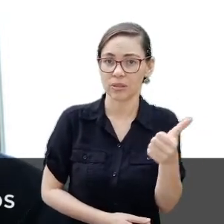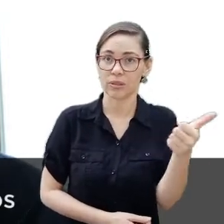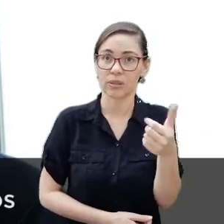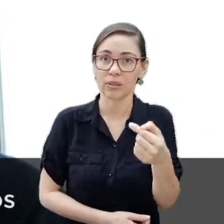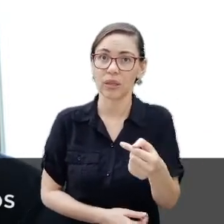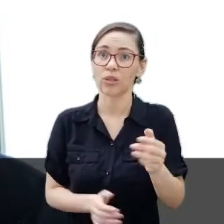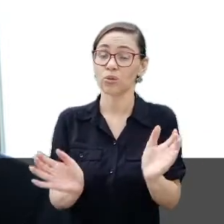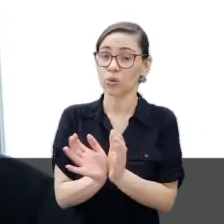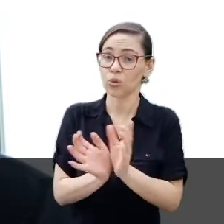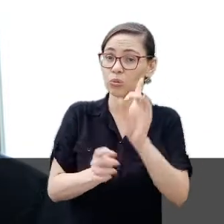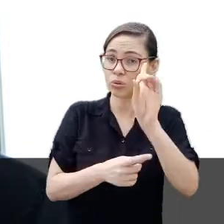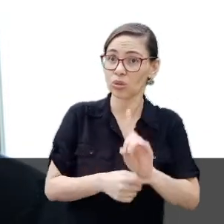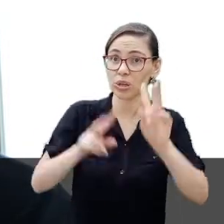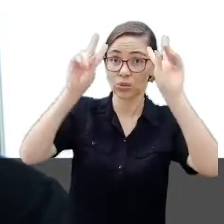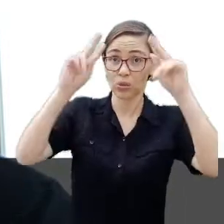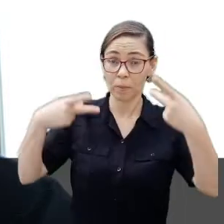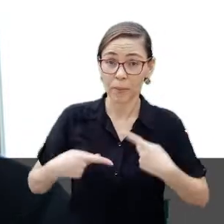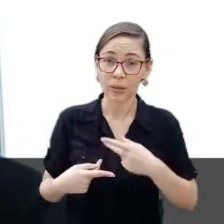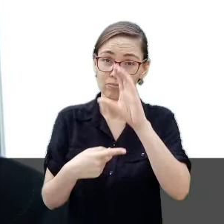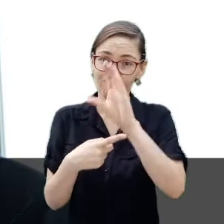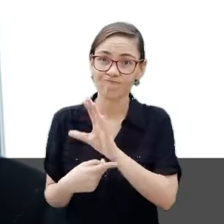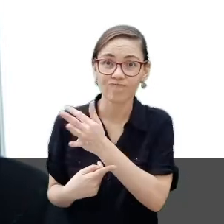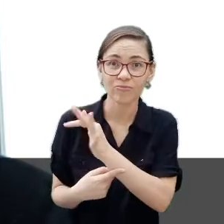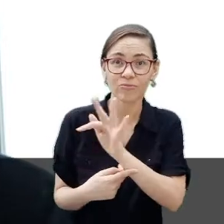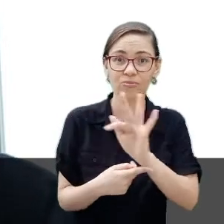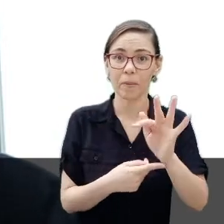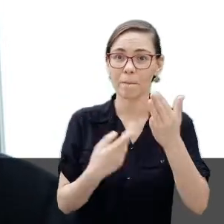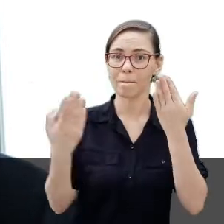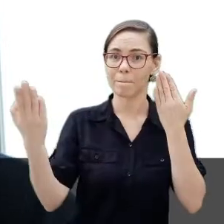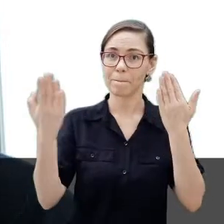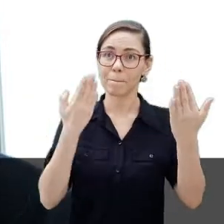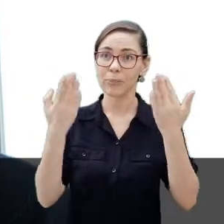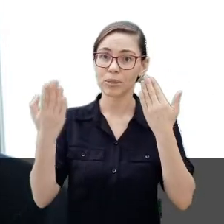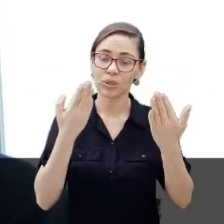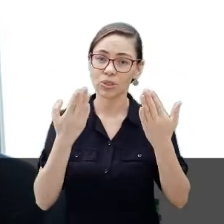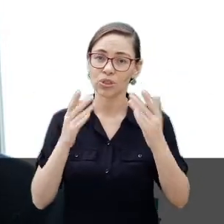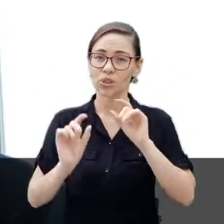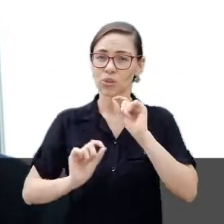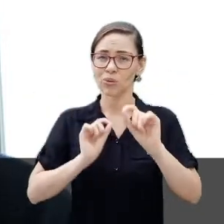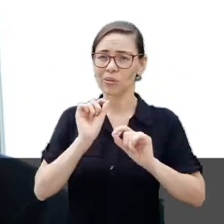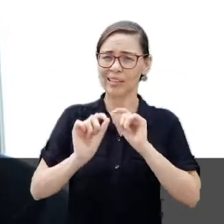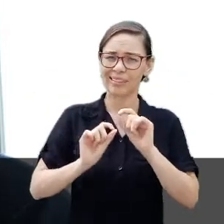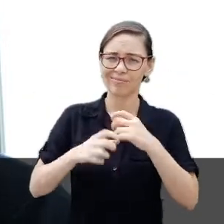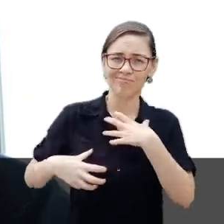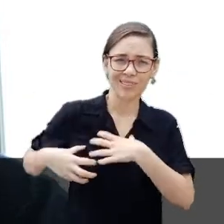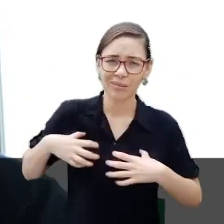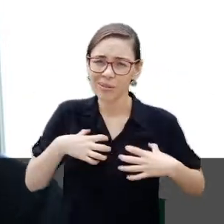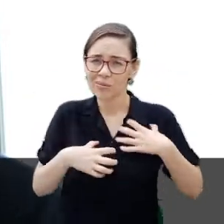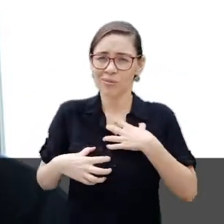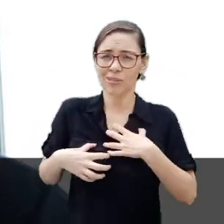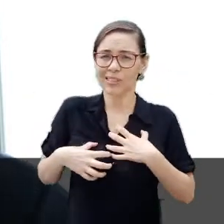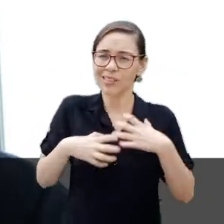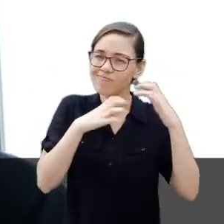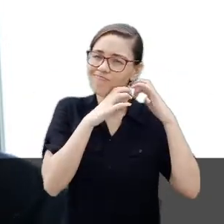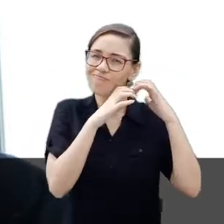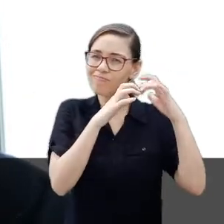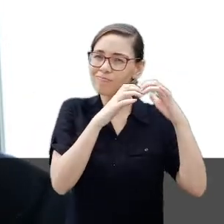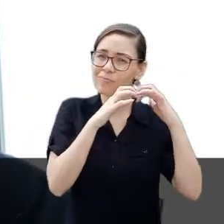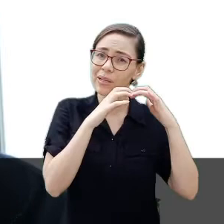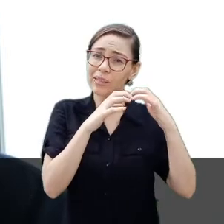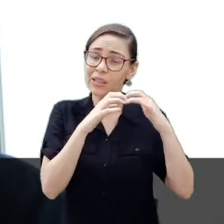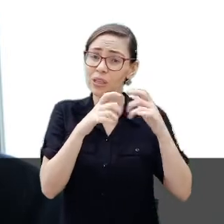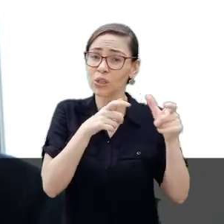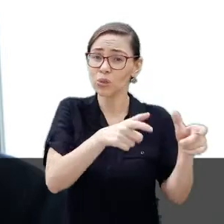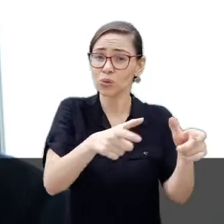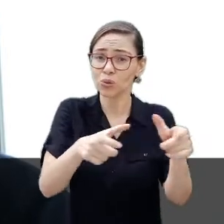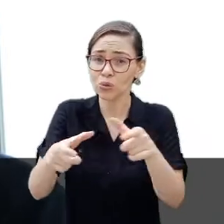de Direitos Humanos do Conselho Federal de Psicologia. Inquieta pensar por que no meu processo de formação e mesmo